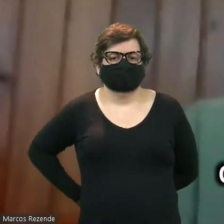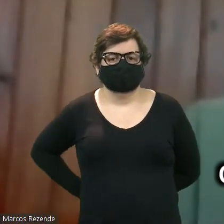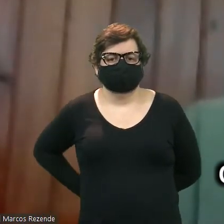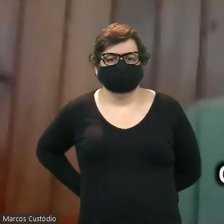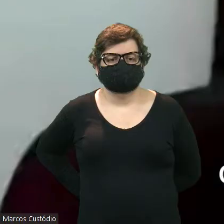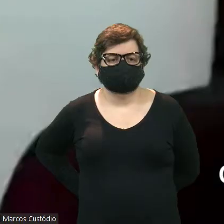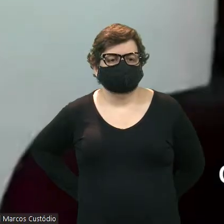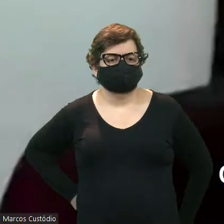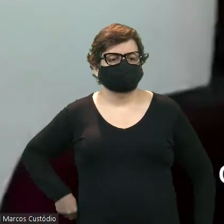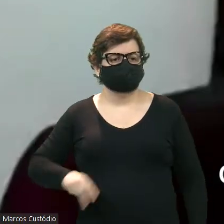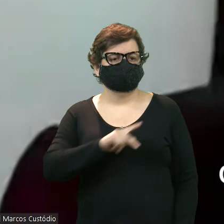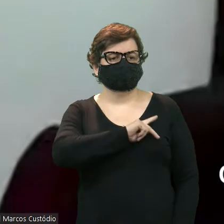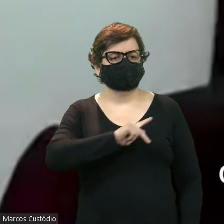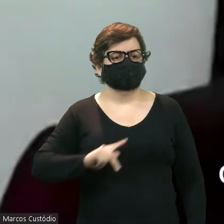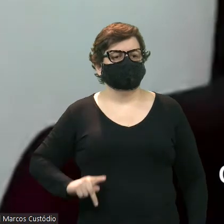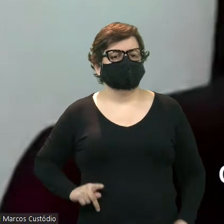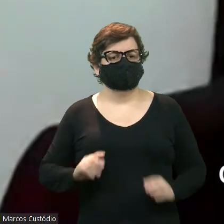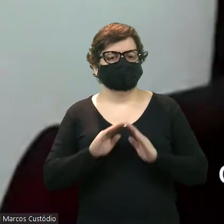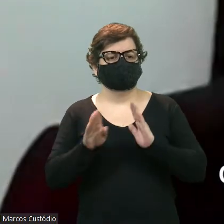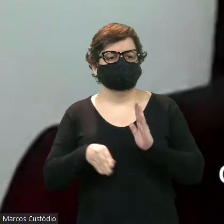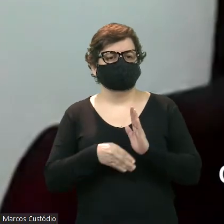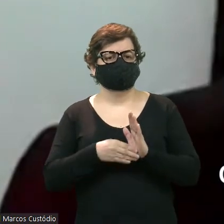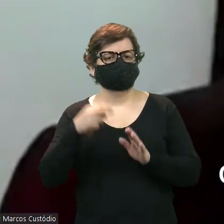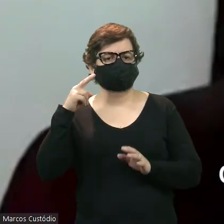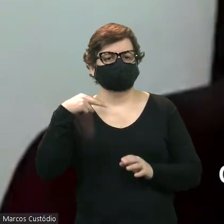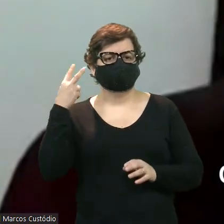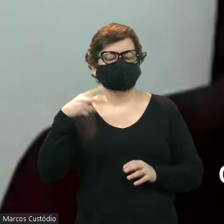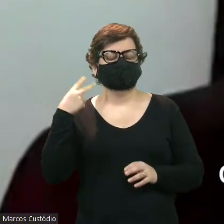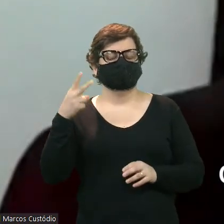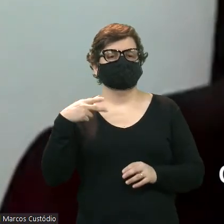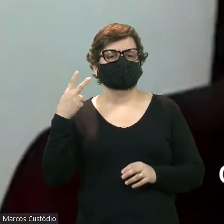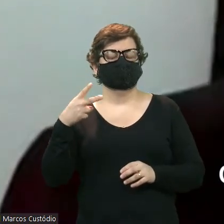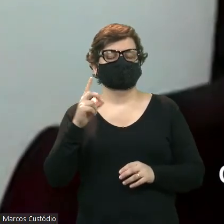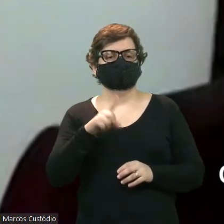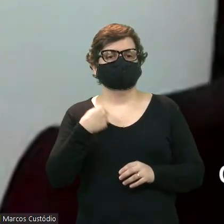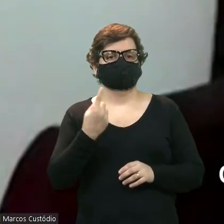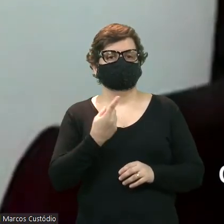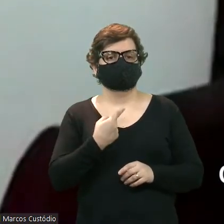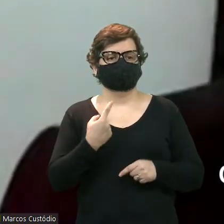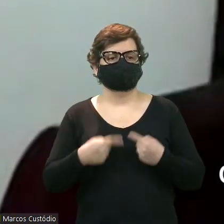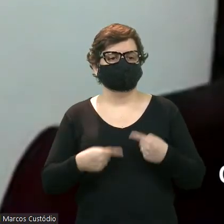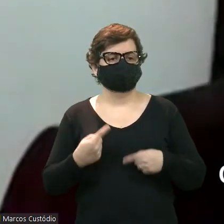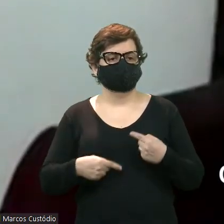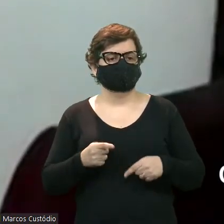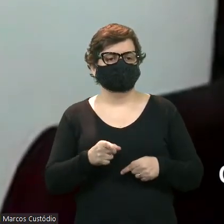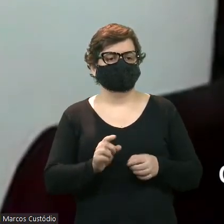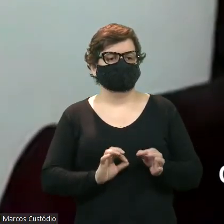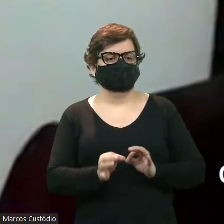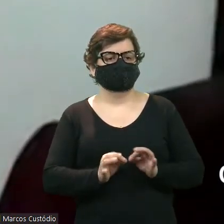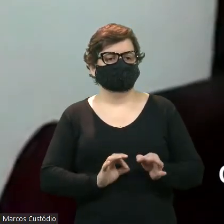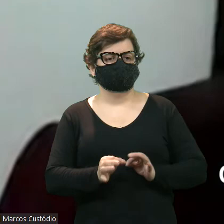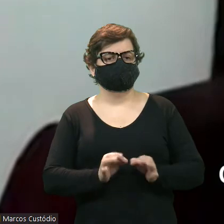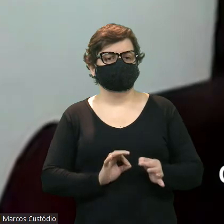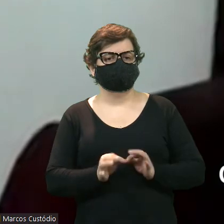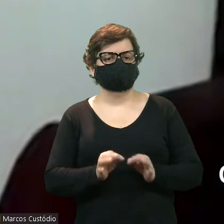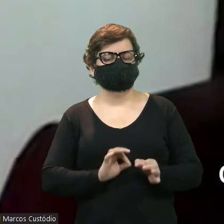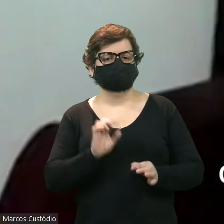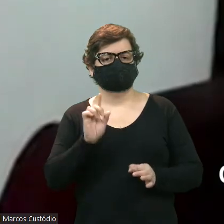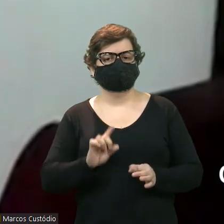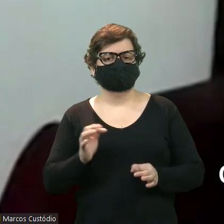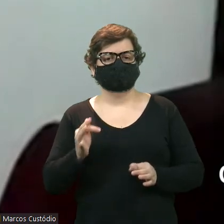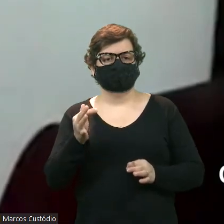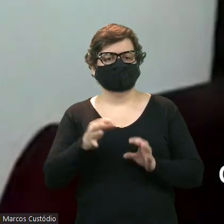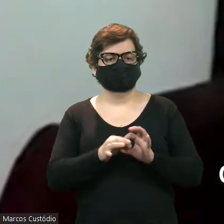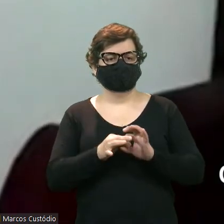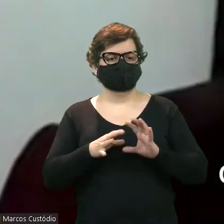Senhor presidente, senhores vereadores, senhora vereadora, nós estamos discutindo esse projeto, que seria uma